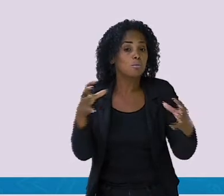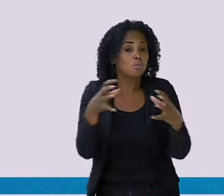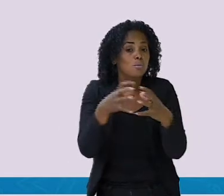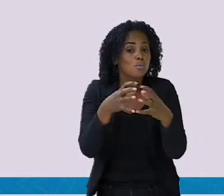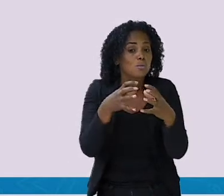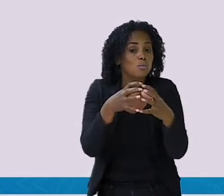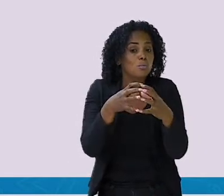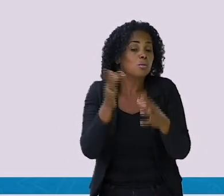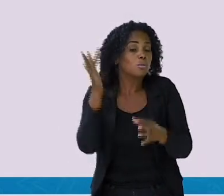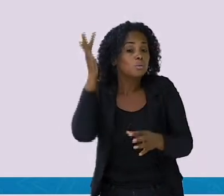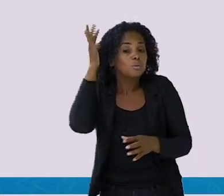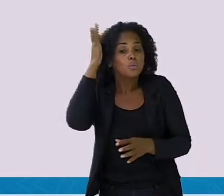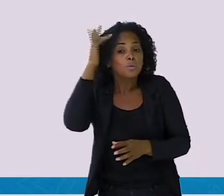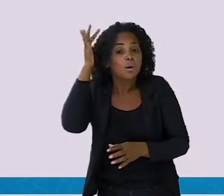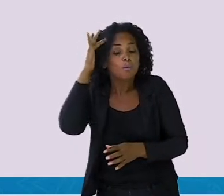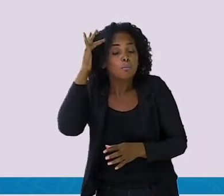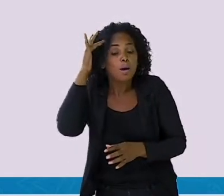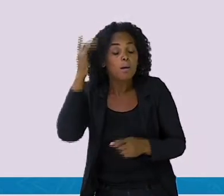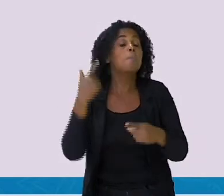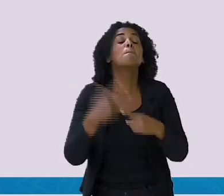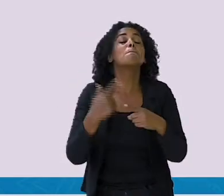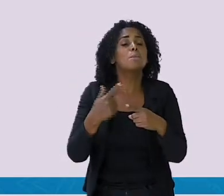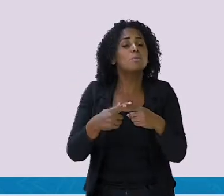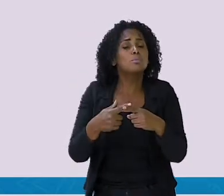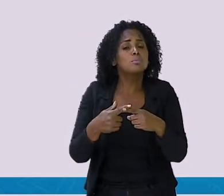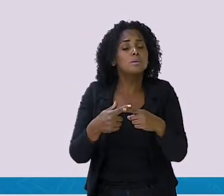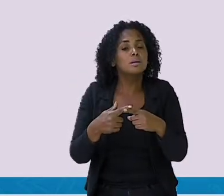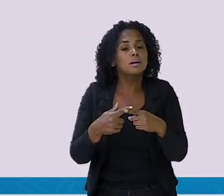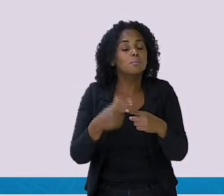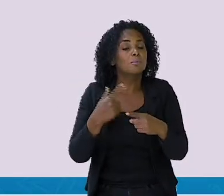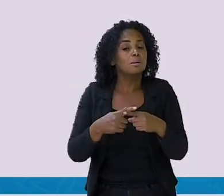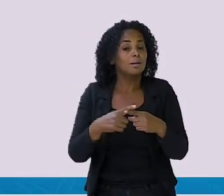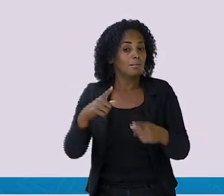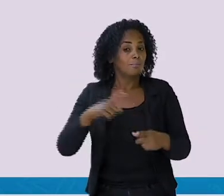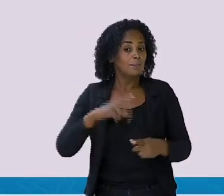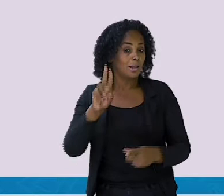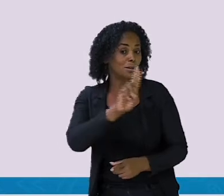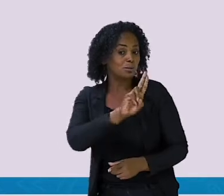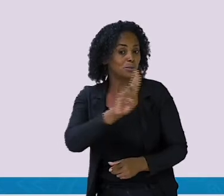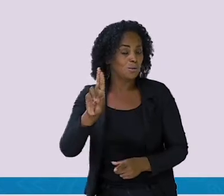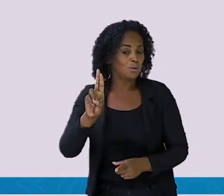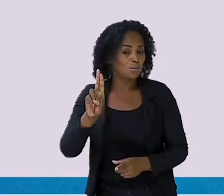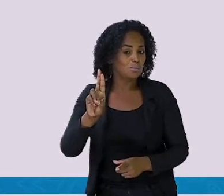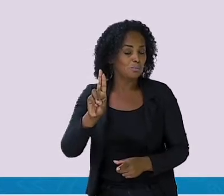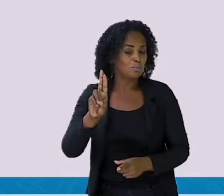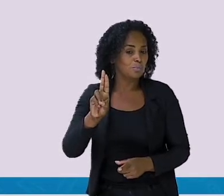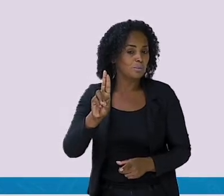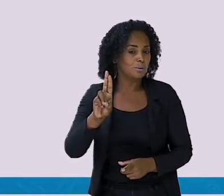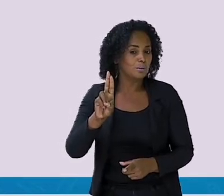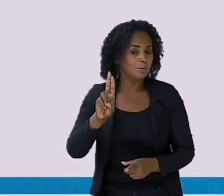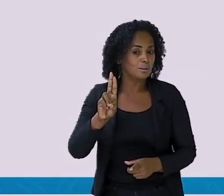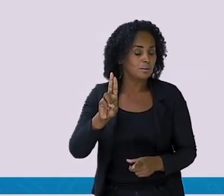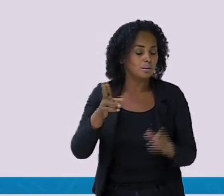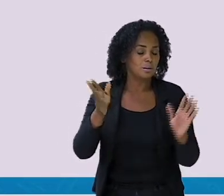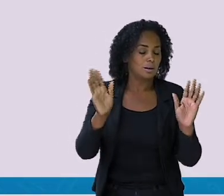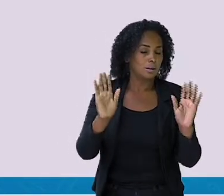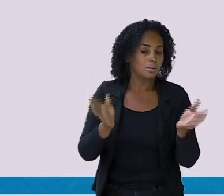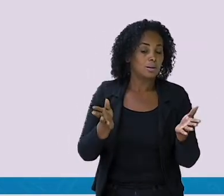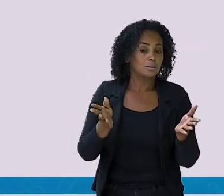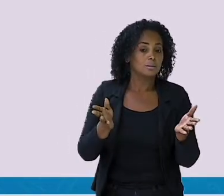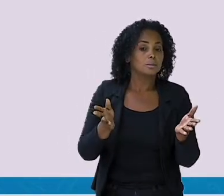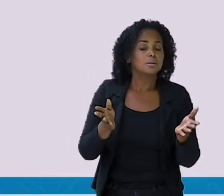gato eu chamo de gato. Mas se esse gato aqui, ele chama Tom, ele tem um nome, ele já não pertence